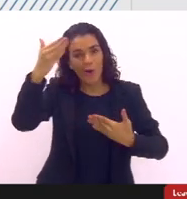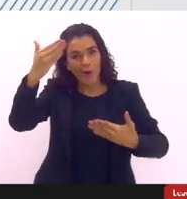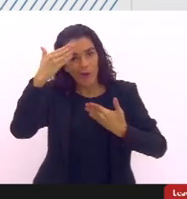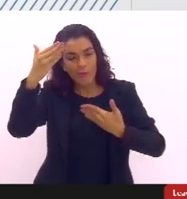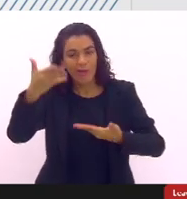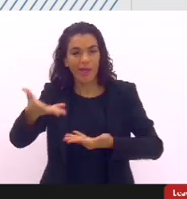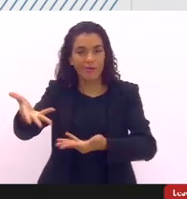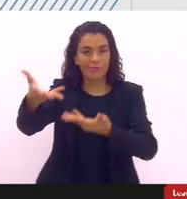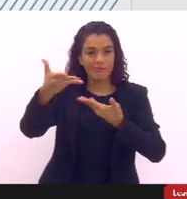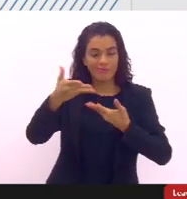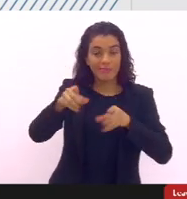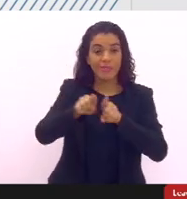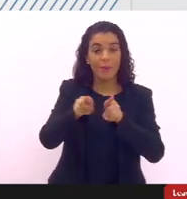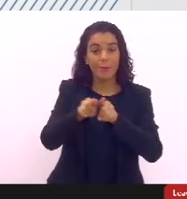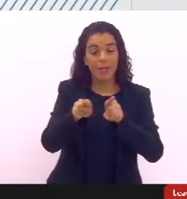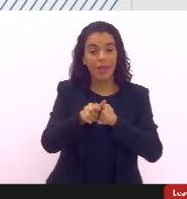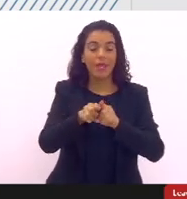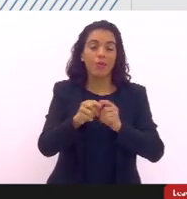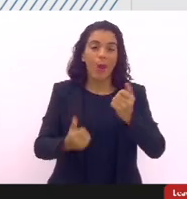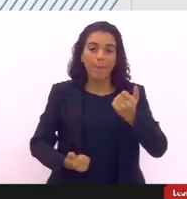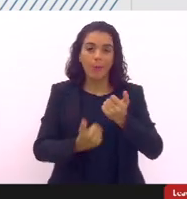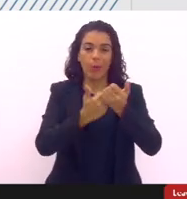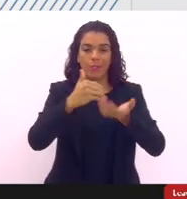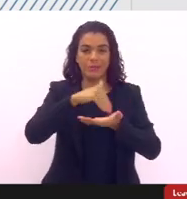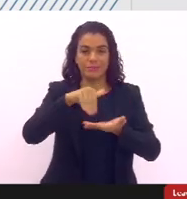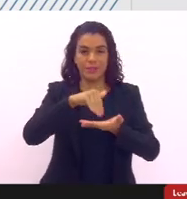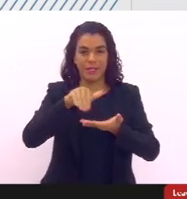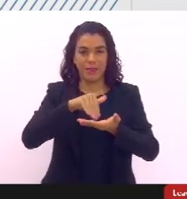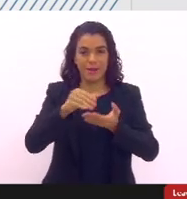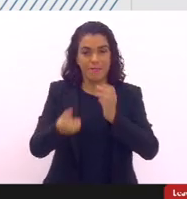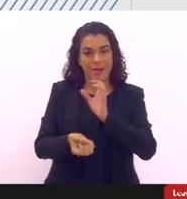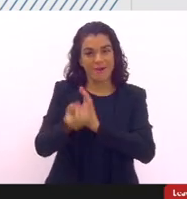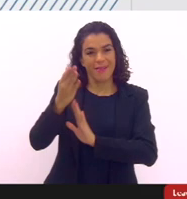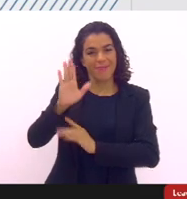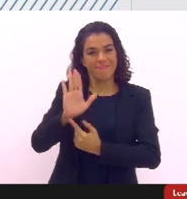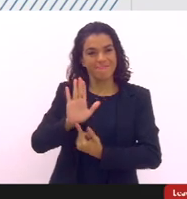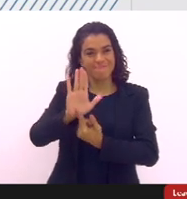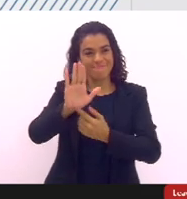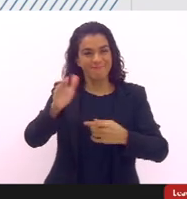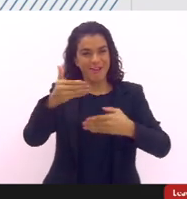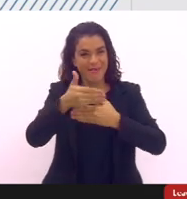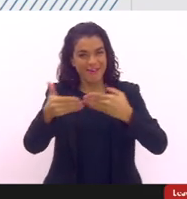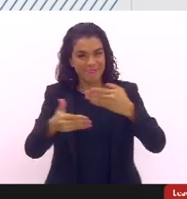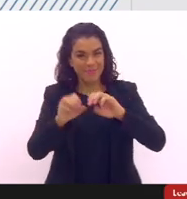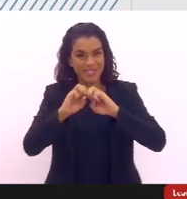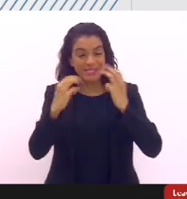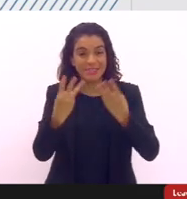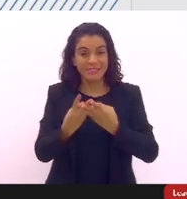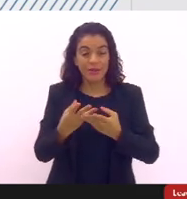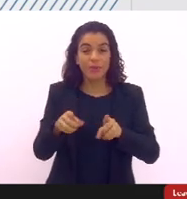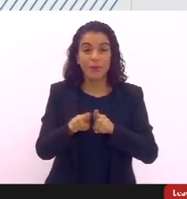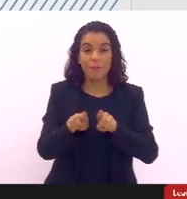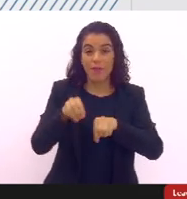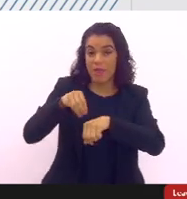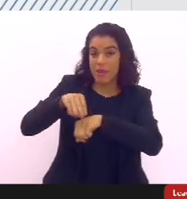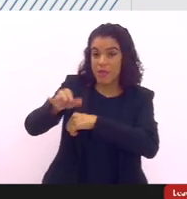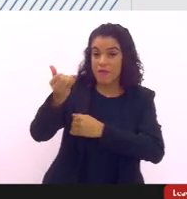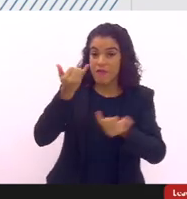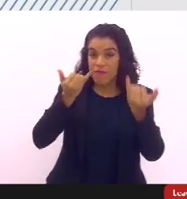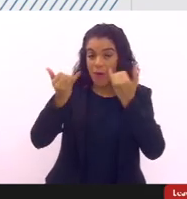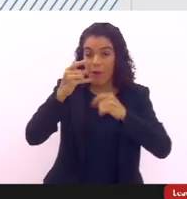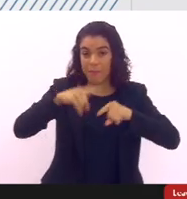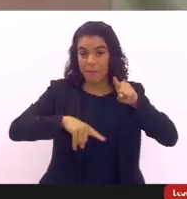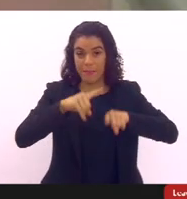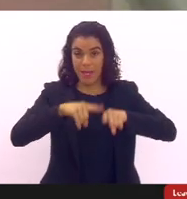o apoio da secretaria para fazer essa apresentação. Antes da gente começar, eu gostaria de informar que o